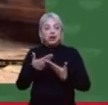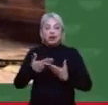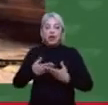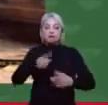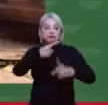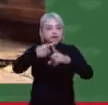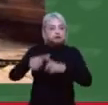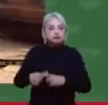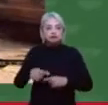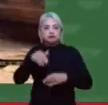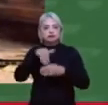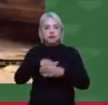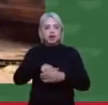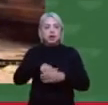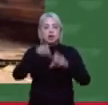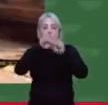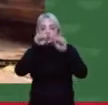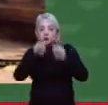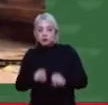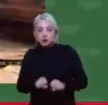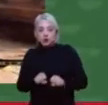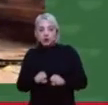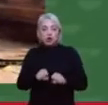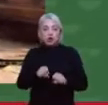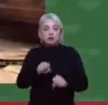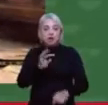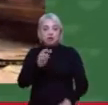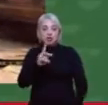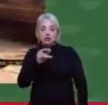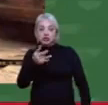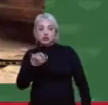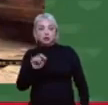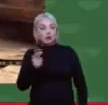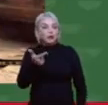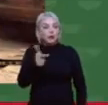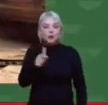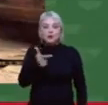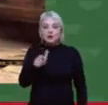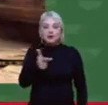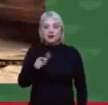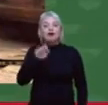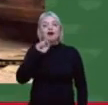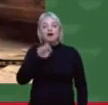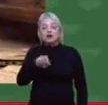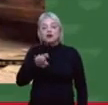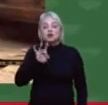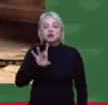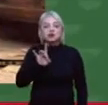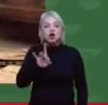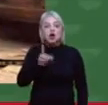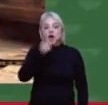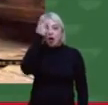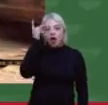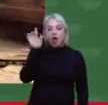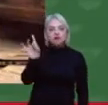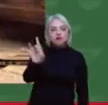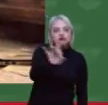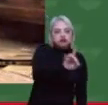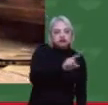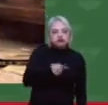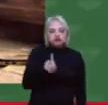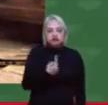eleitoral. No sistema do distritão, não haverá. Ali será cada um por si,